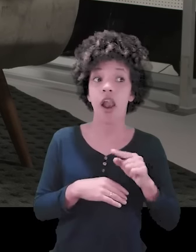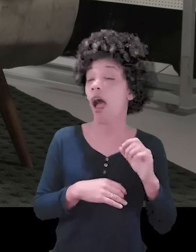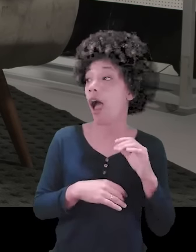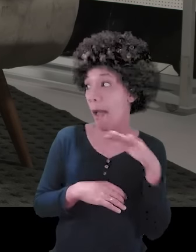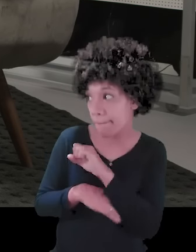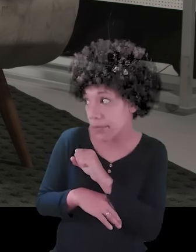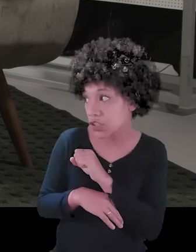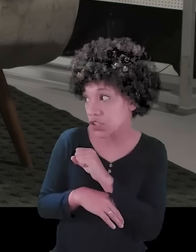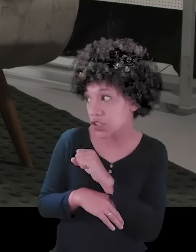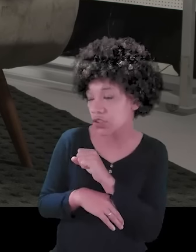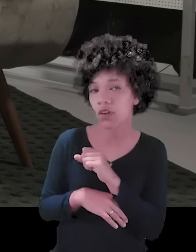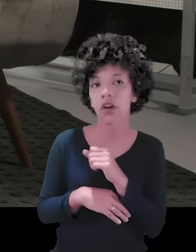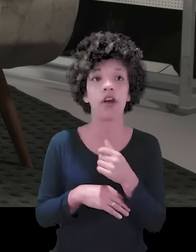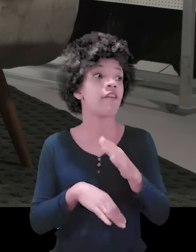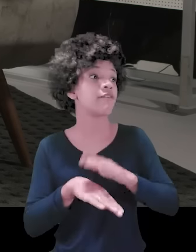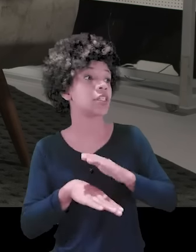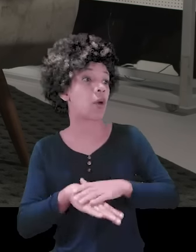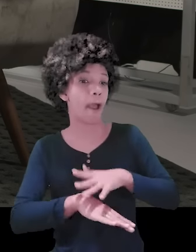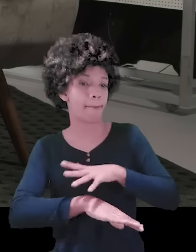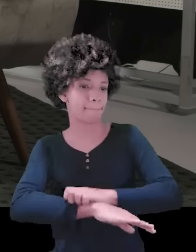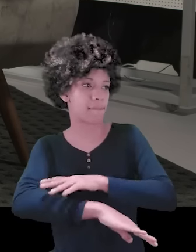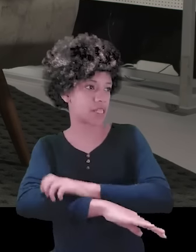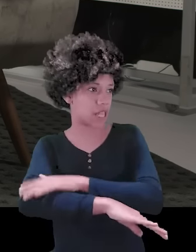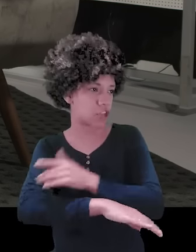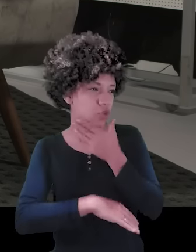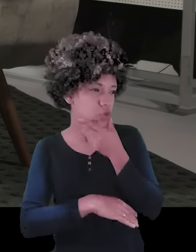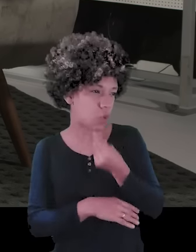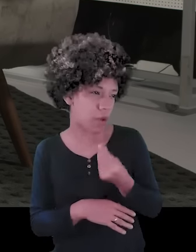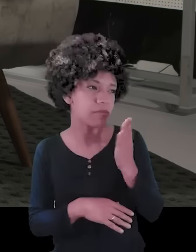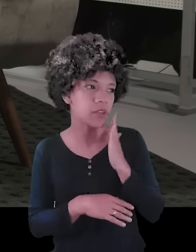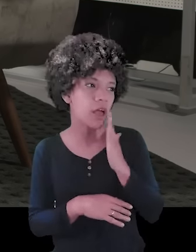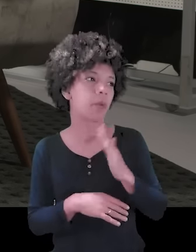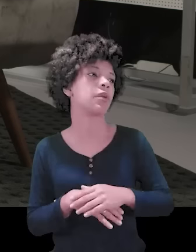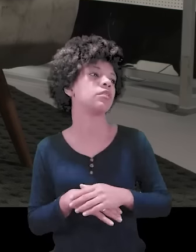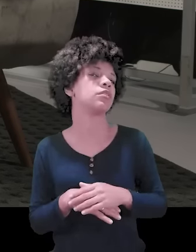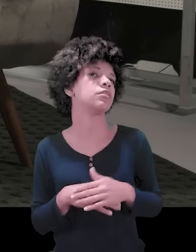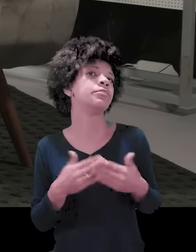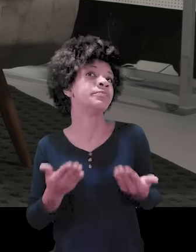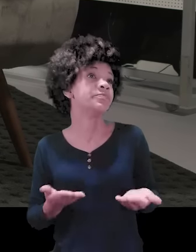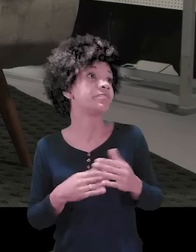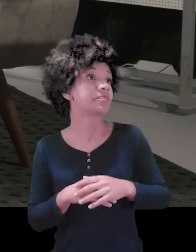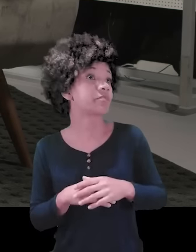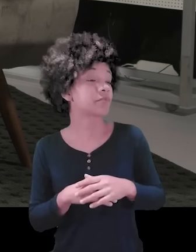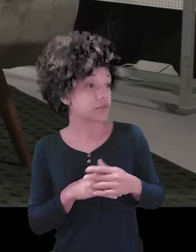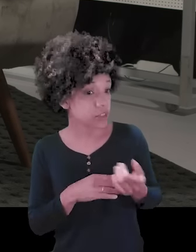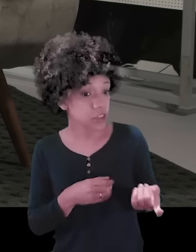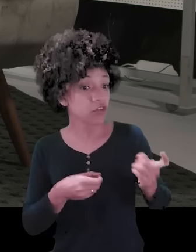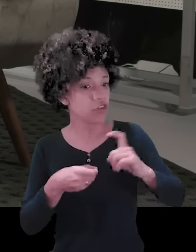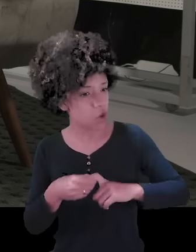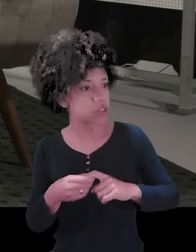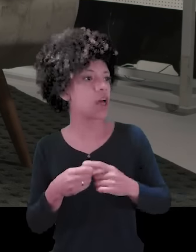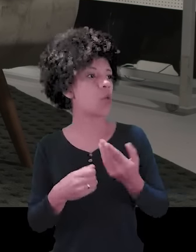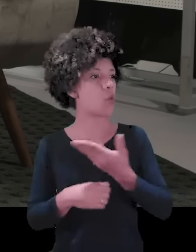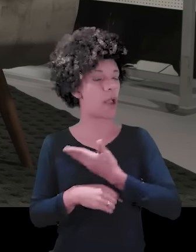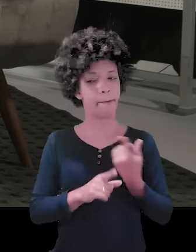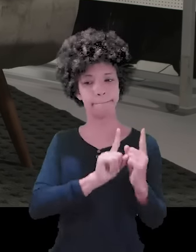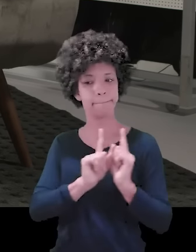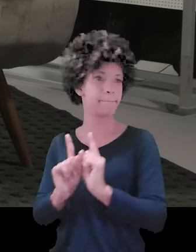vai valorizar a passagem vai fazer uma massagem no cara ela tem uma mensagem entendeu Aí ela vai lá e traz amiga